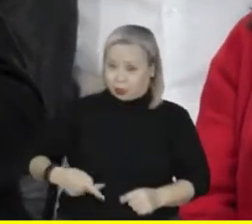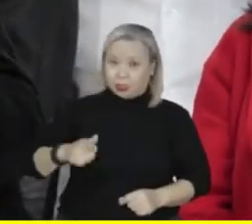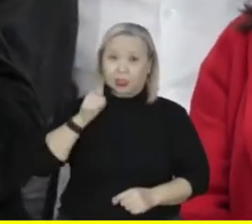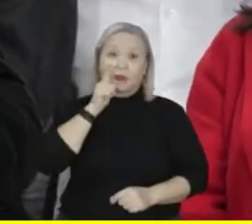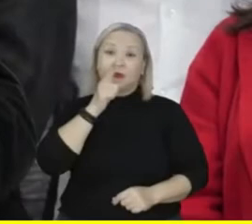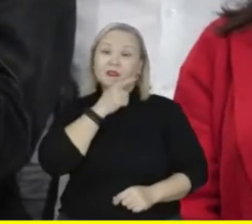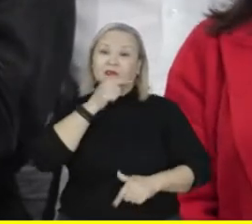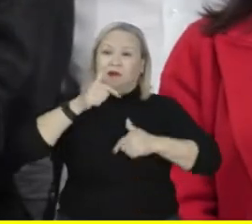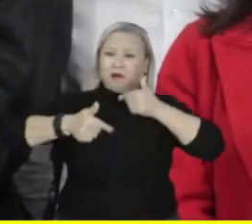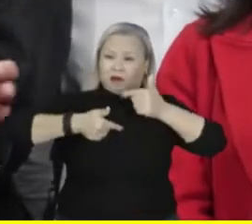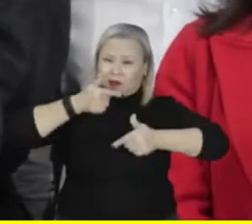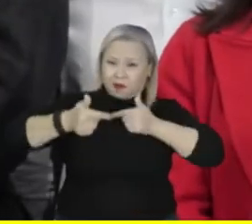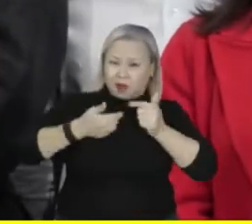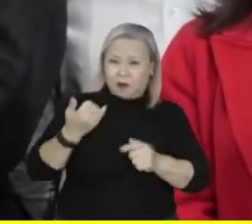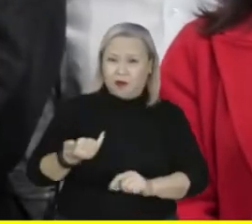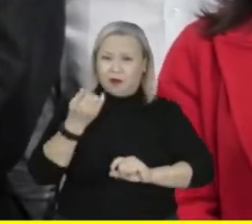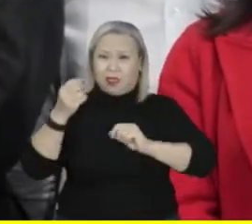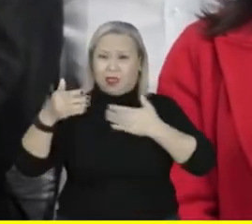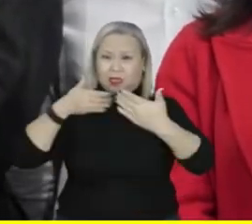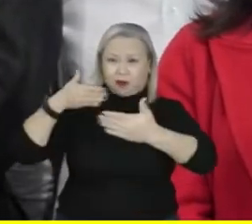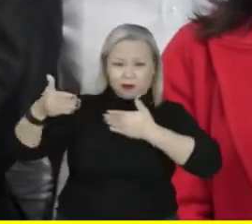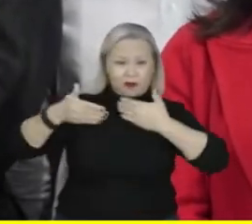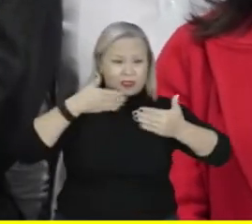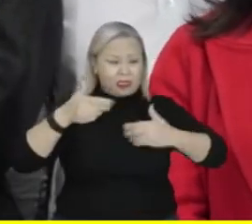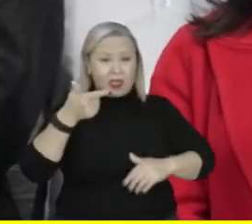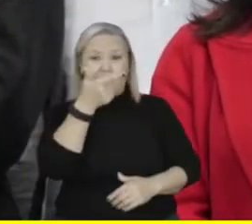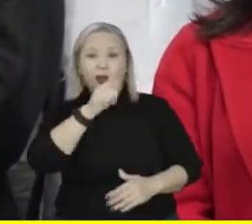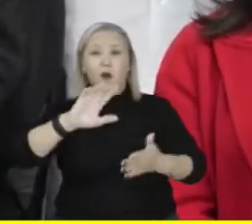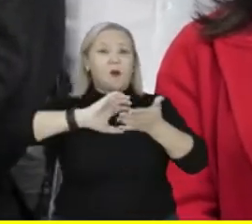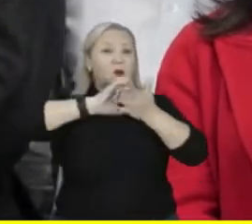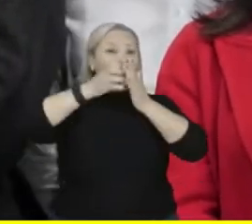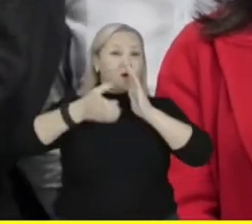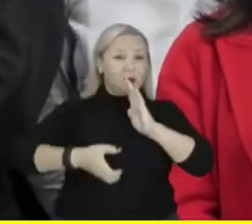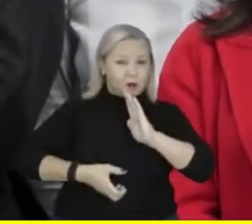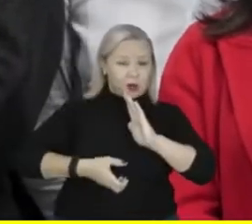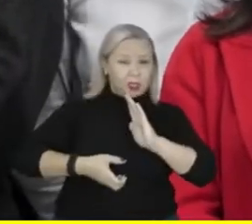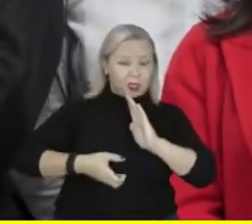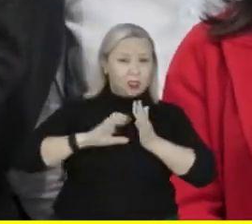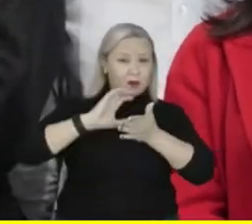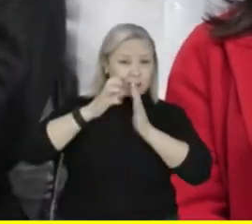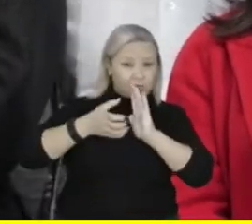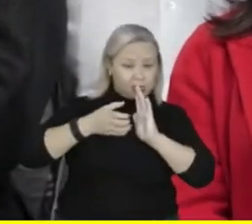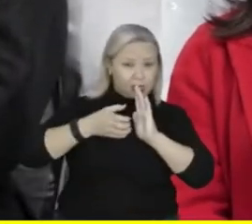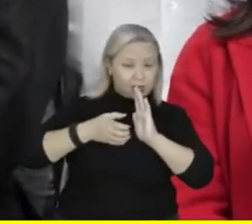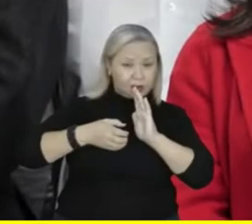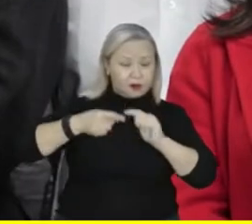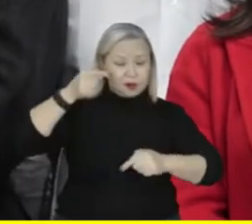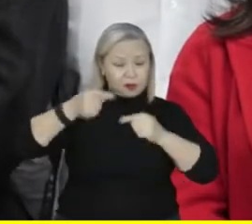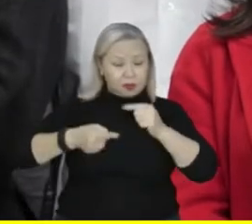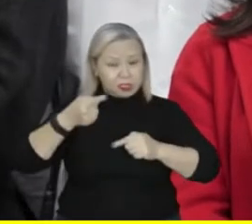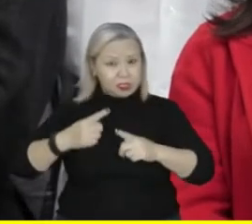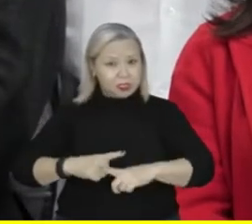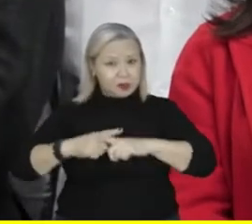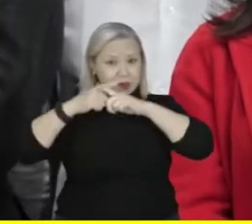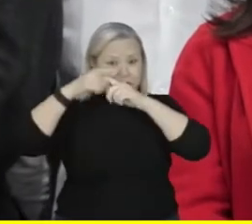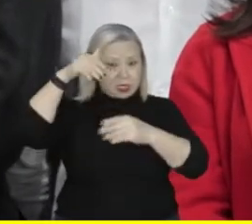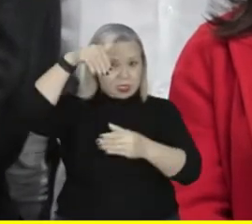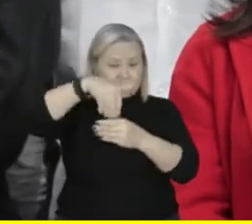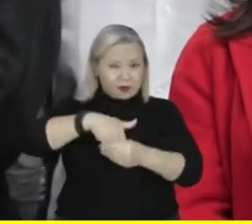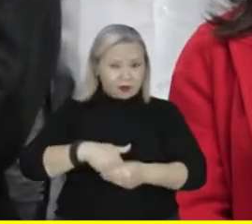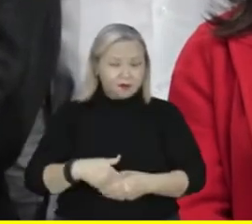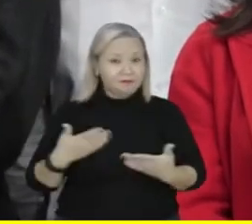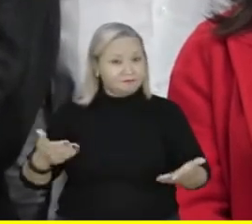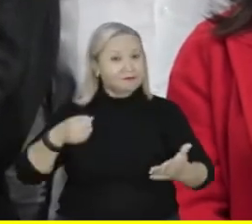que vai conversar com as outras forças políticas que disputaram as eleições e é o seguinte a luta continua